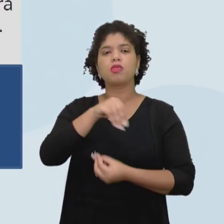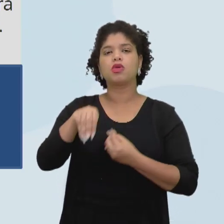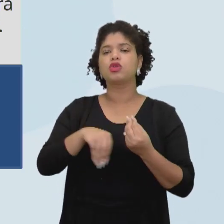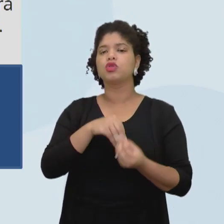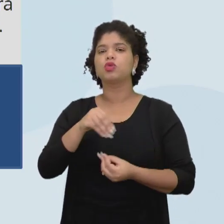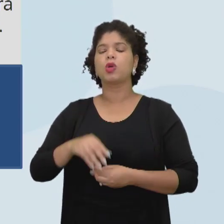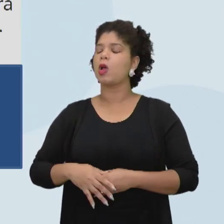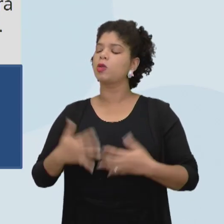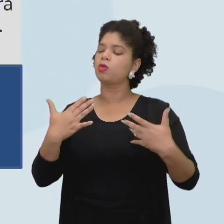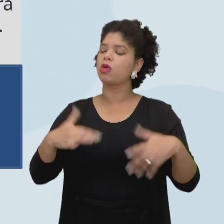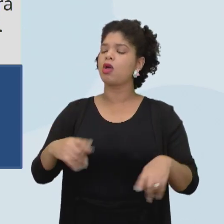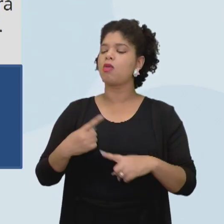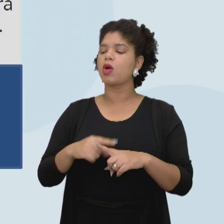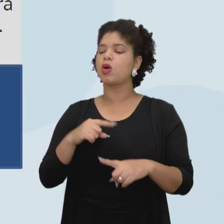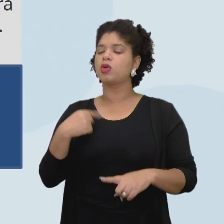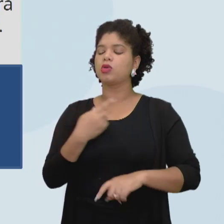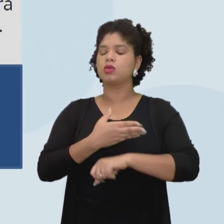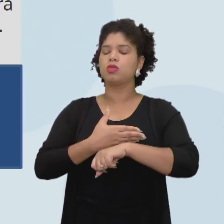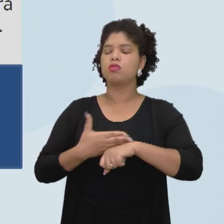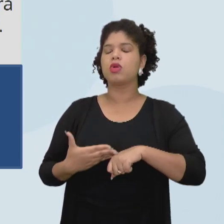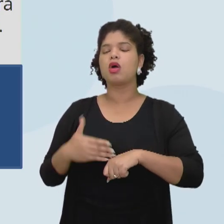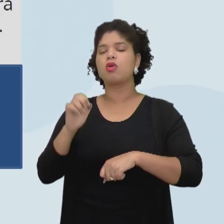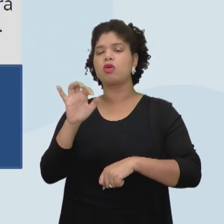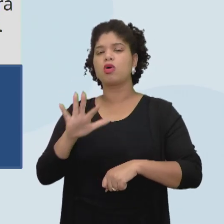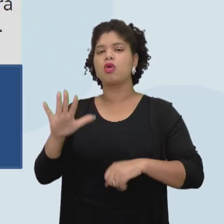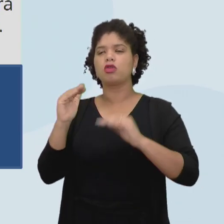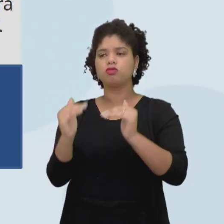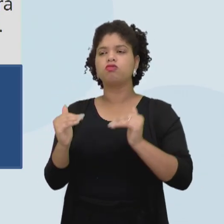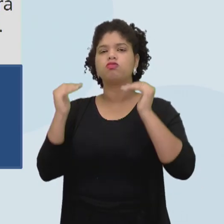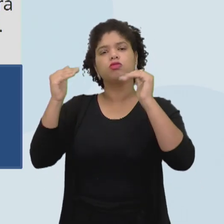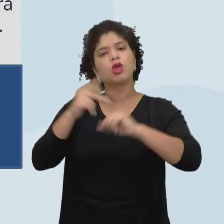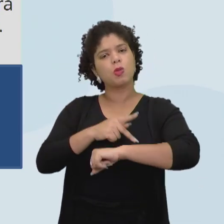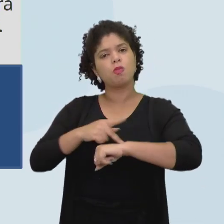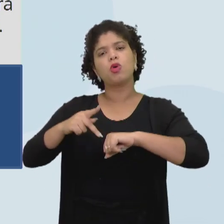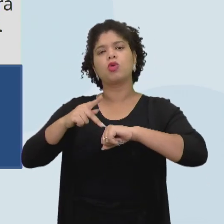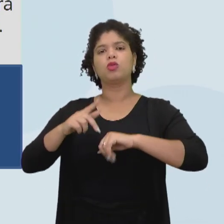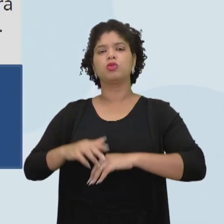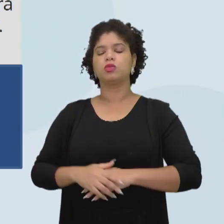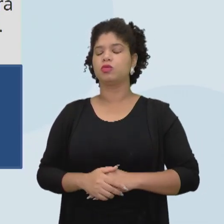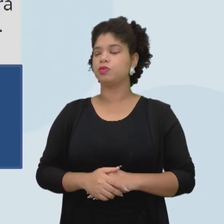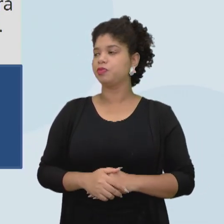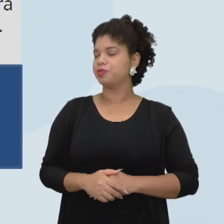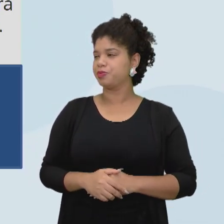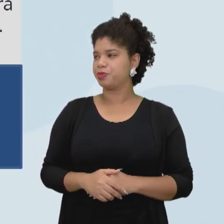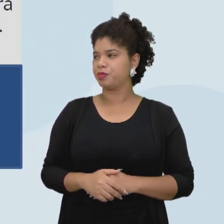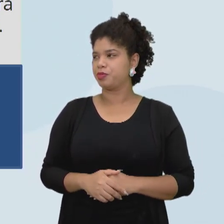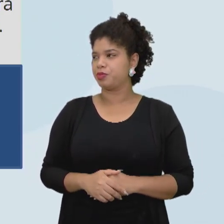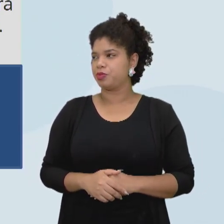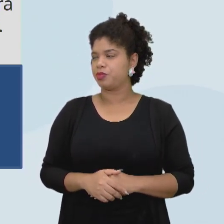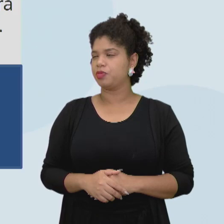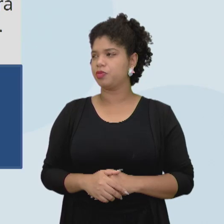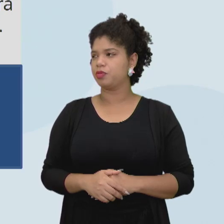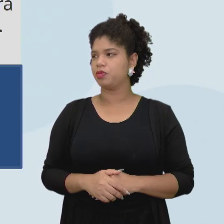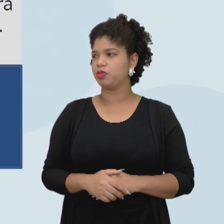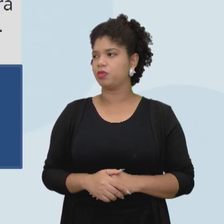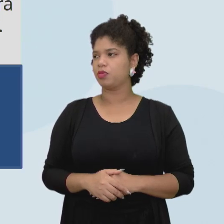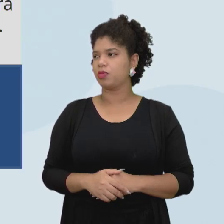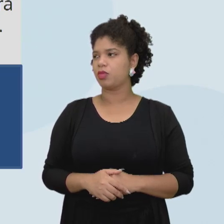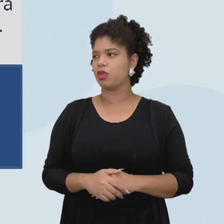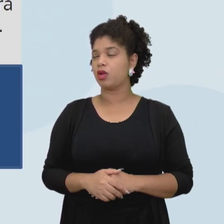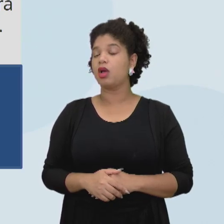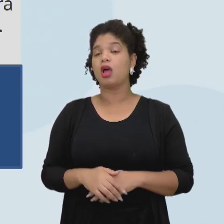consideram europeus, brancos e puros. Continua. E a manutenção e a proteção dos grupos